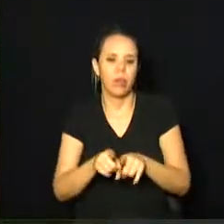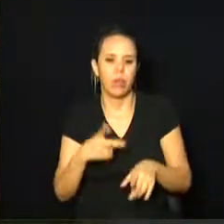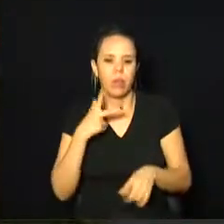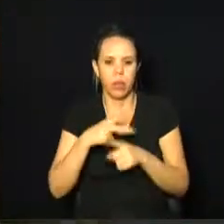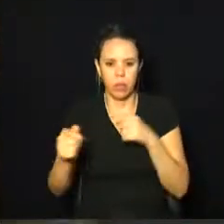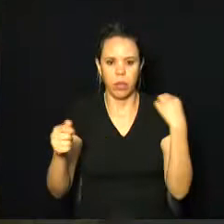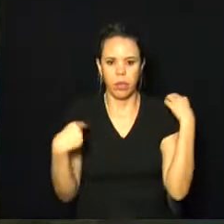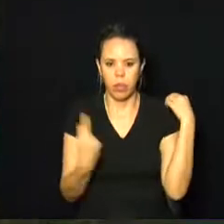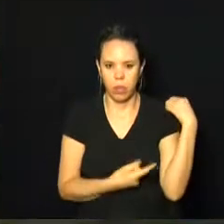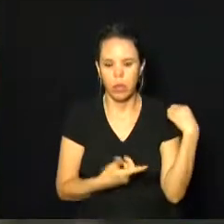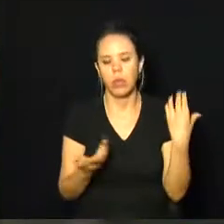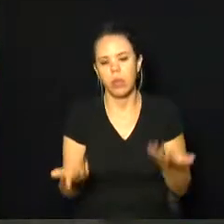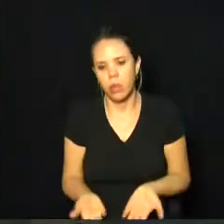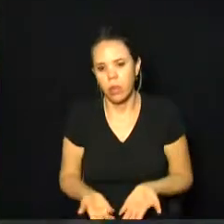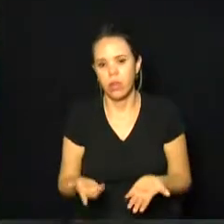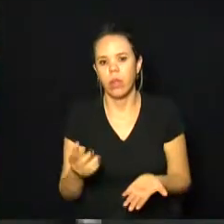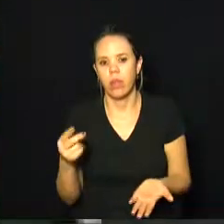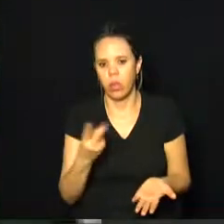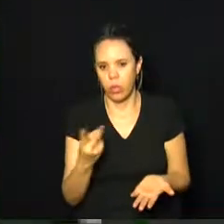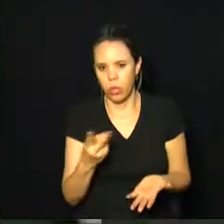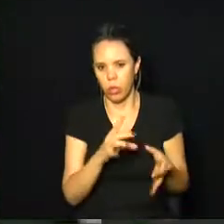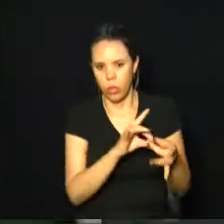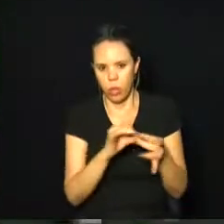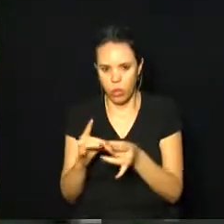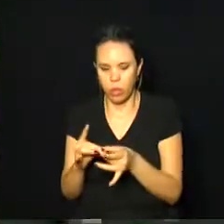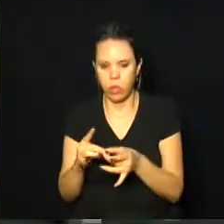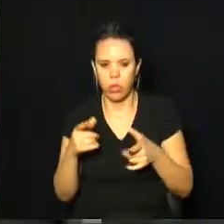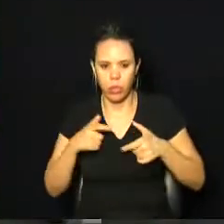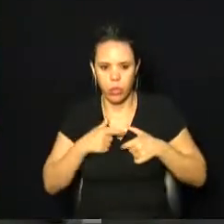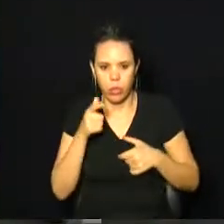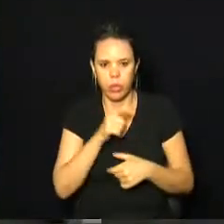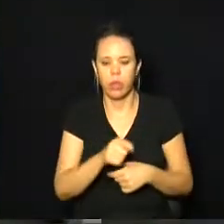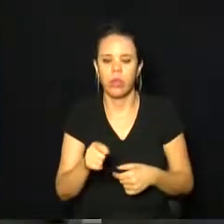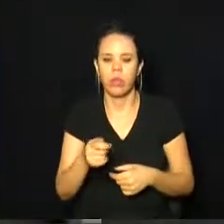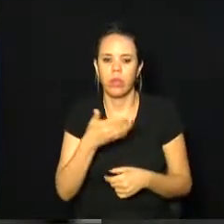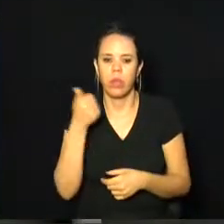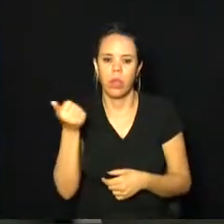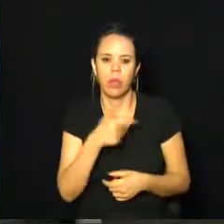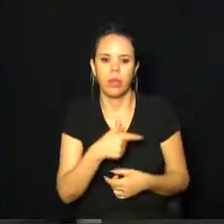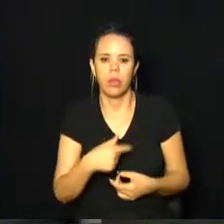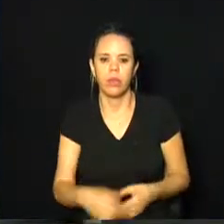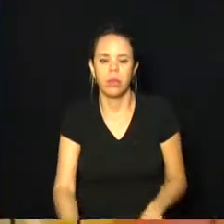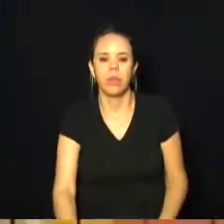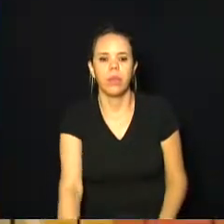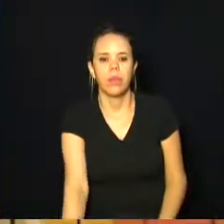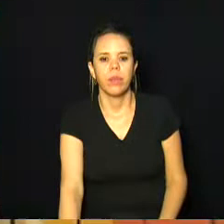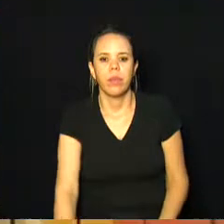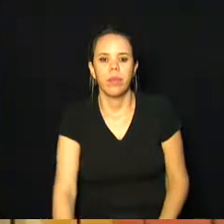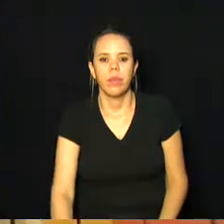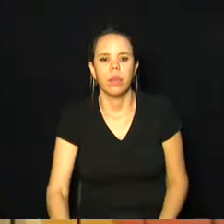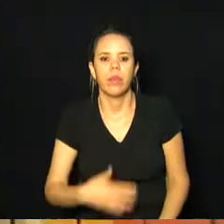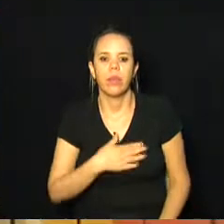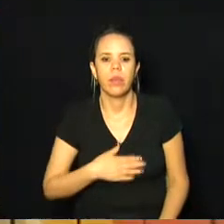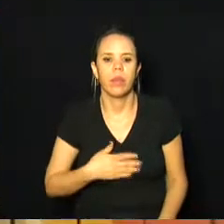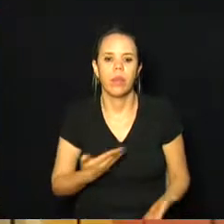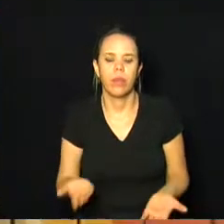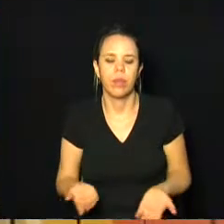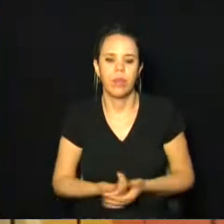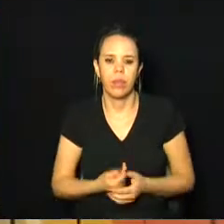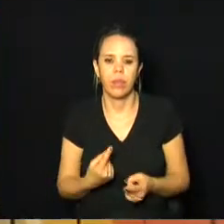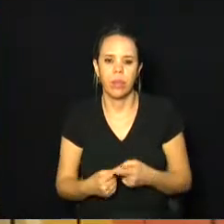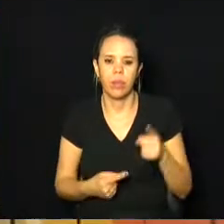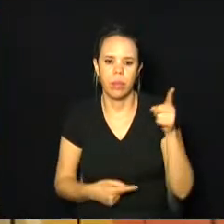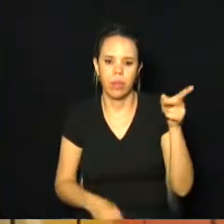mas nessas duas Olimpíadas disputando medalha, eles levaram a melhor. E nós somos privilegiados mesmo, porque